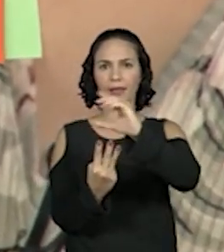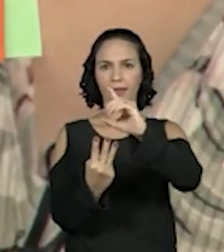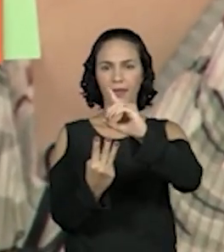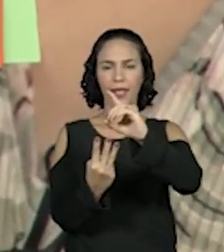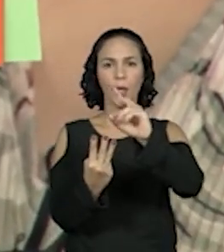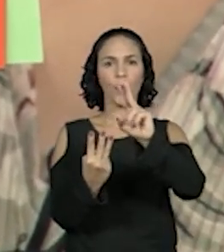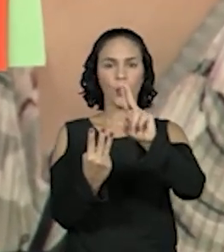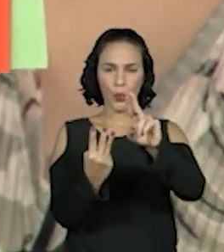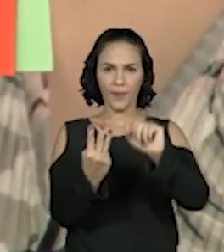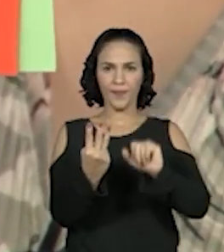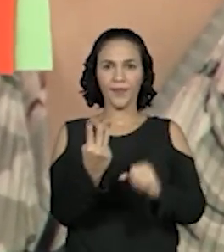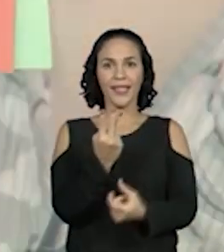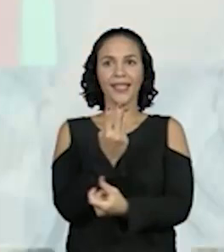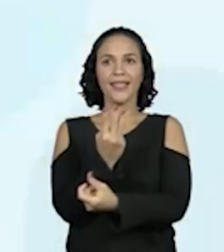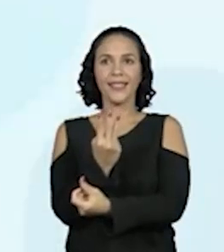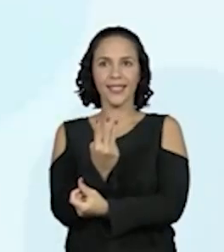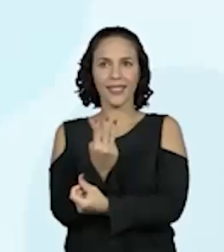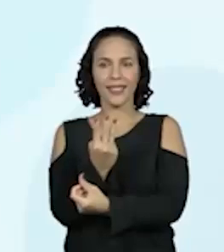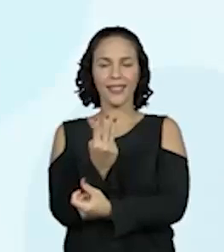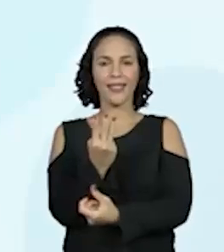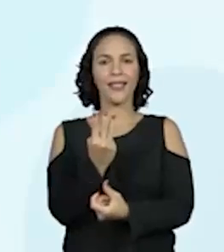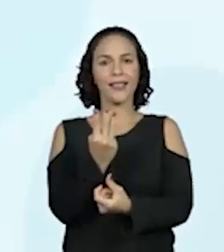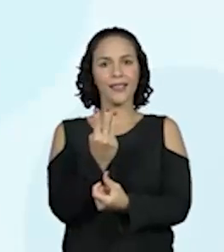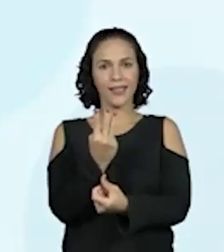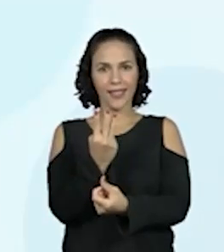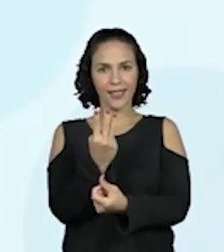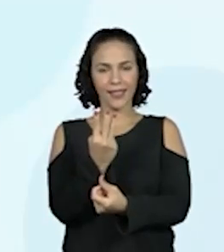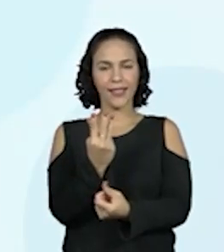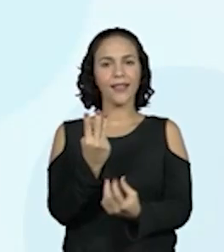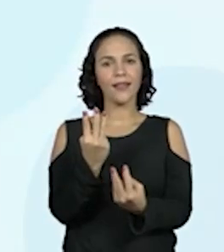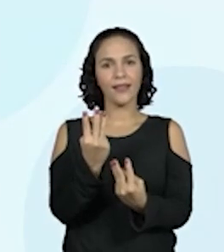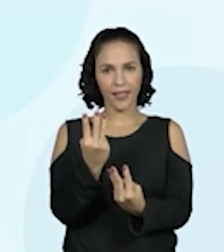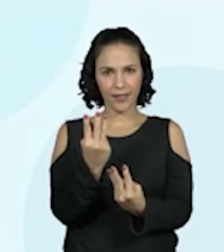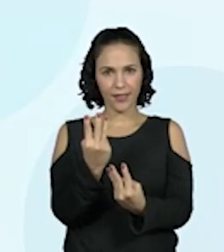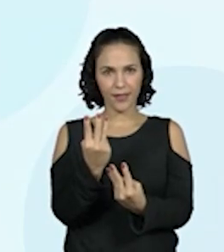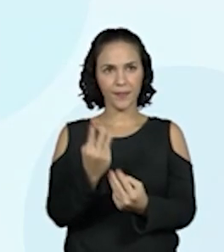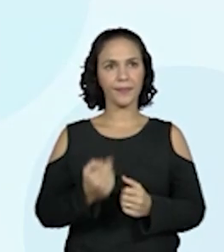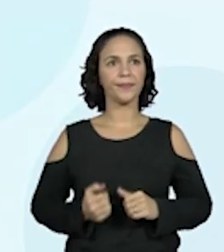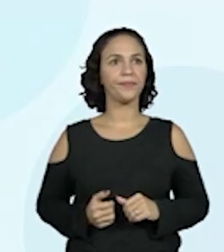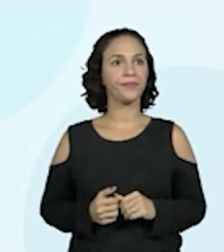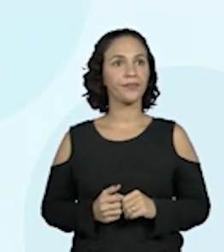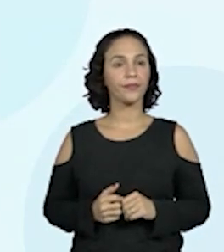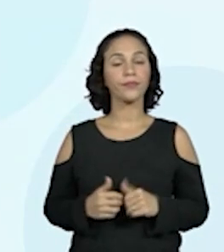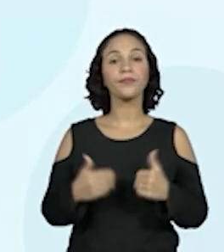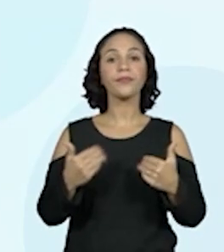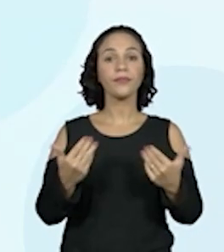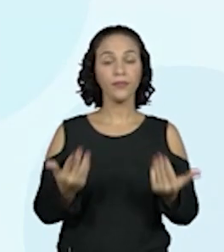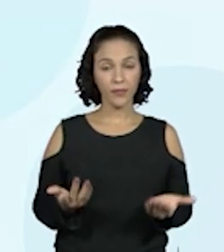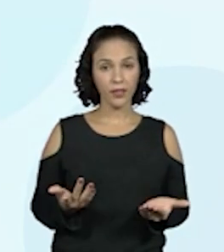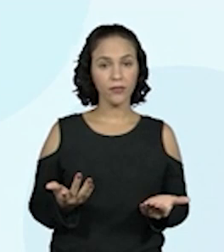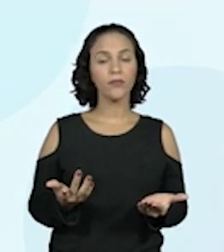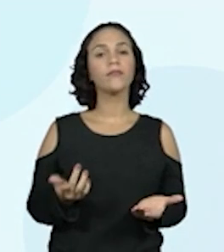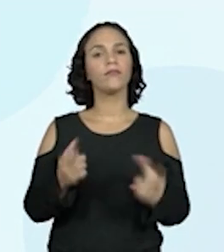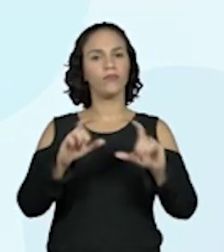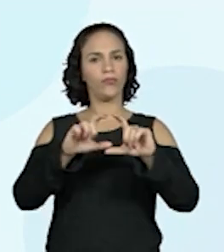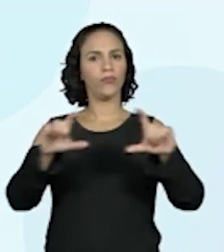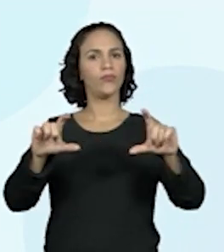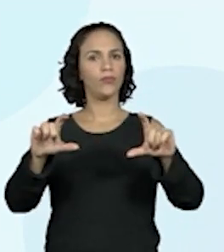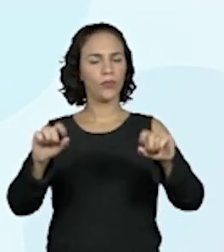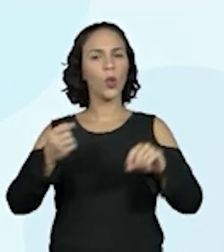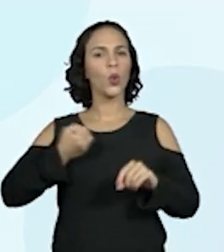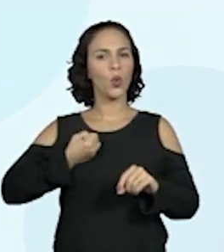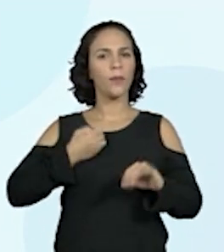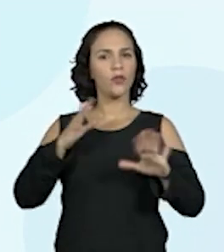-male, só para a gente deixar registrado. E aí, a gente já tem o número na mão ali da